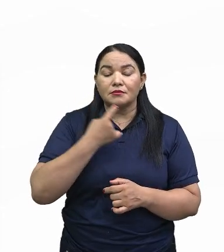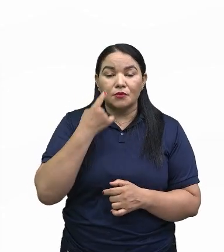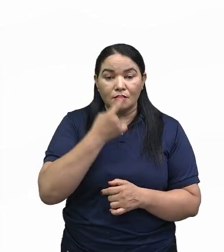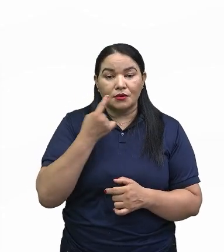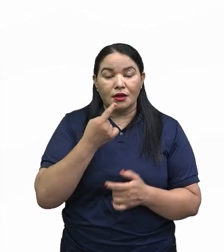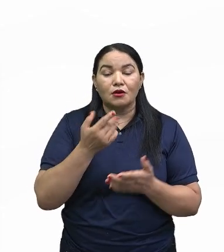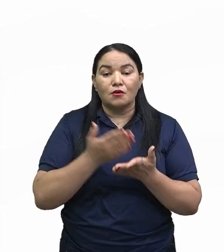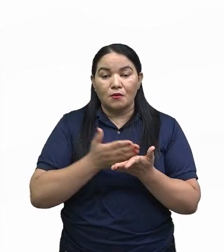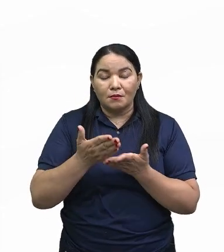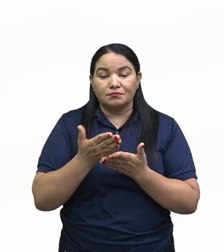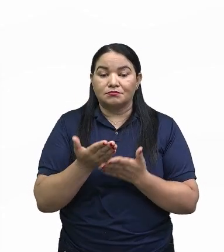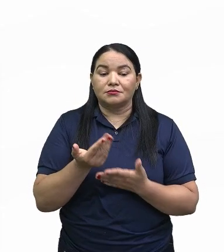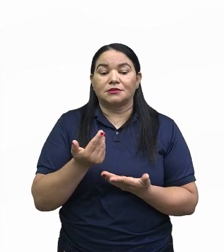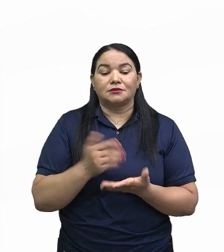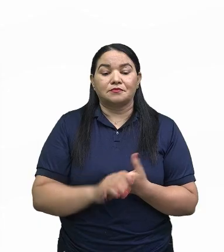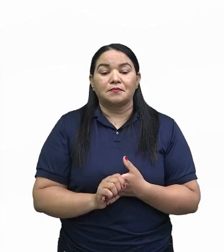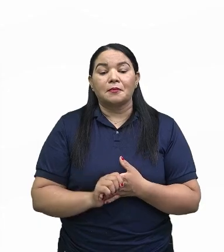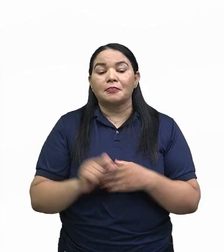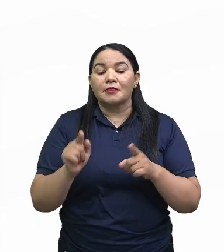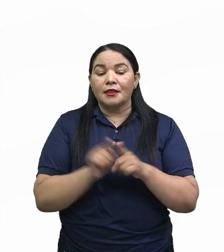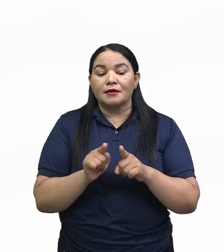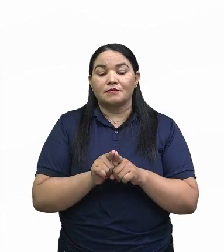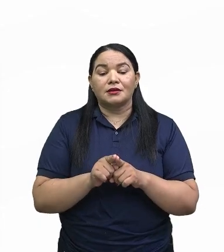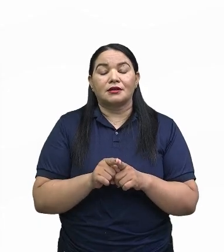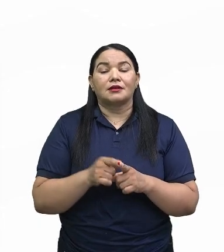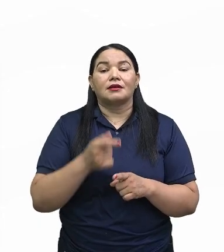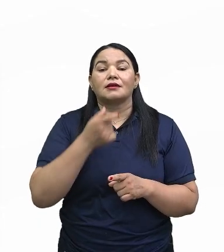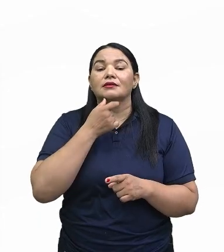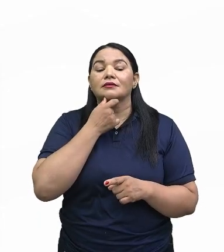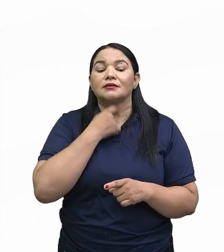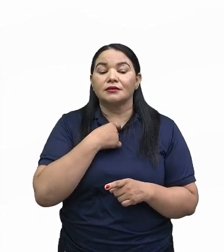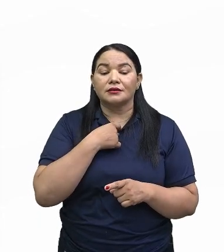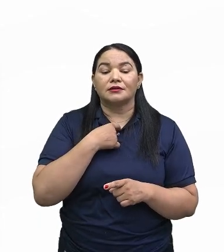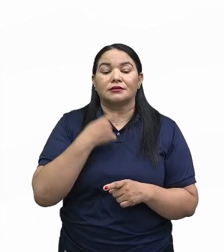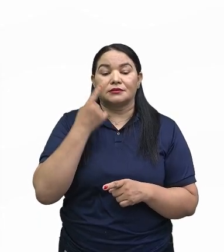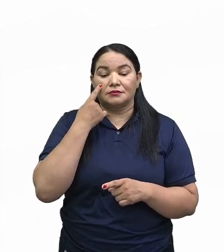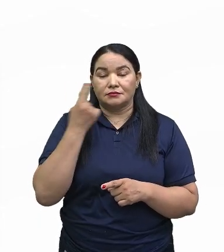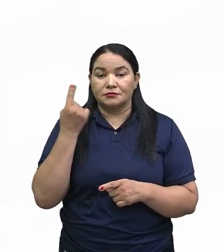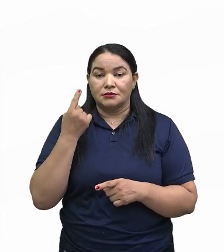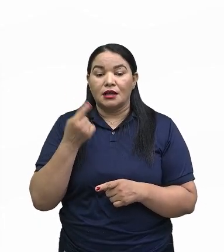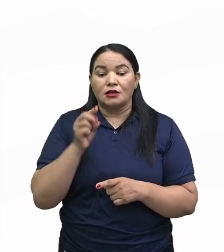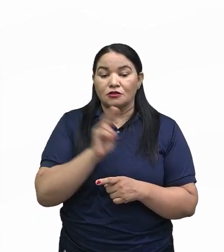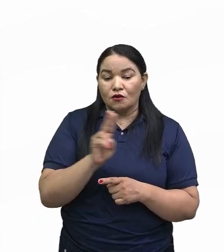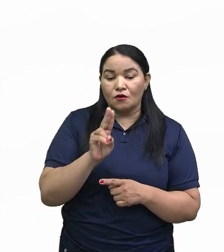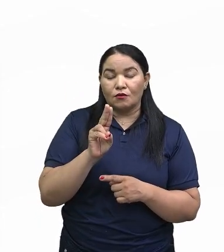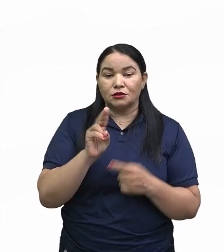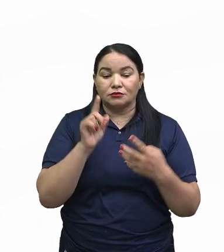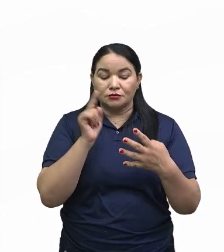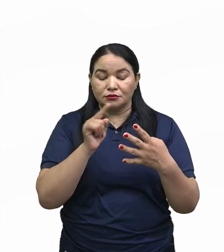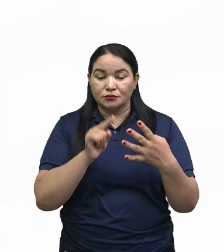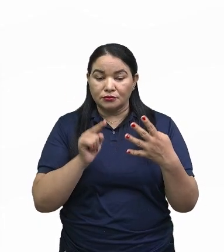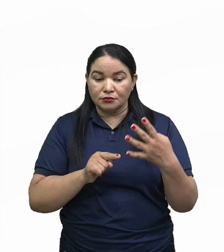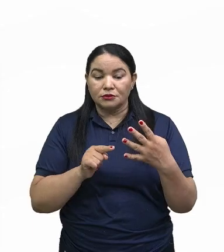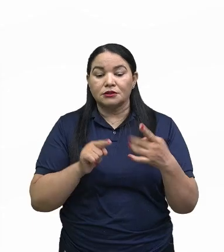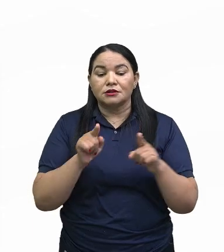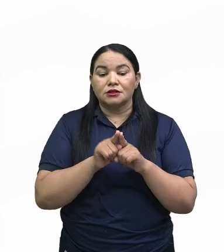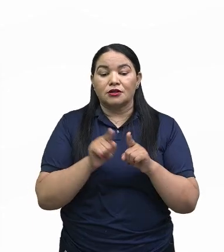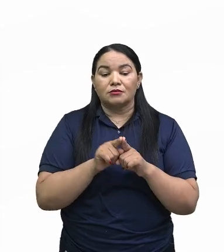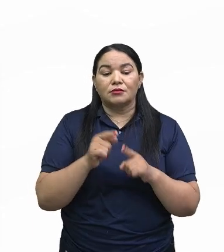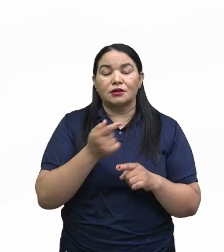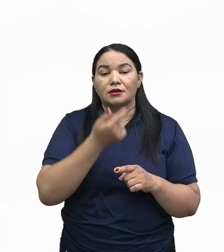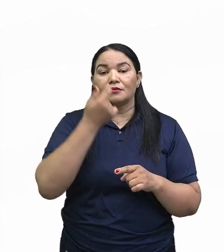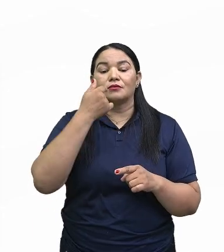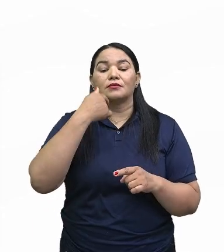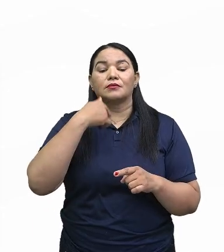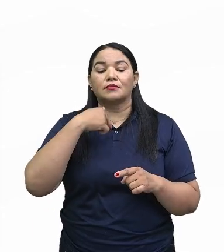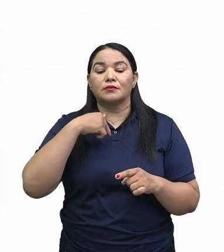processo da digestão. Nós temos na sequência a garganta, né, a traqueia, onde o alimento vai passar ali pelo esôfago até